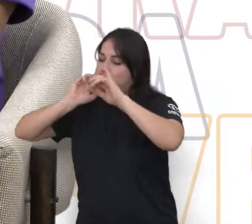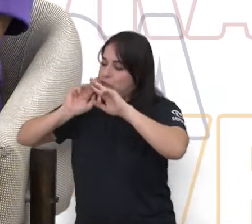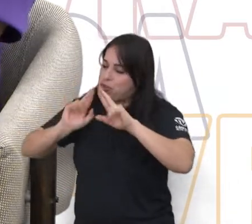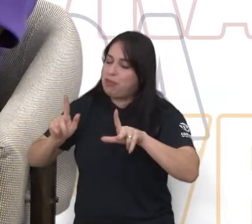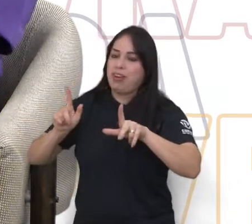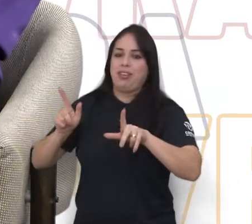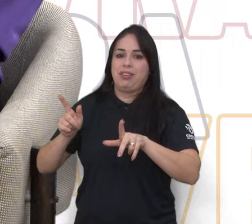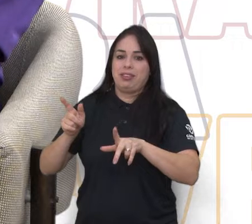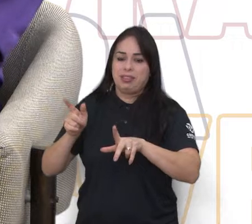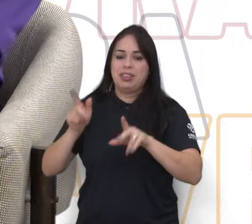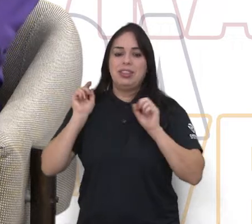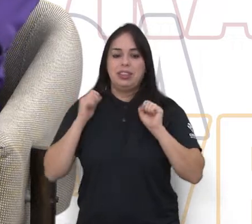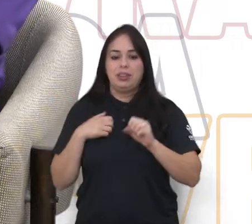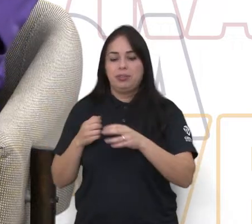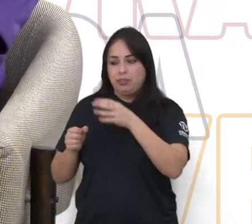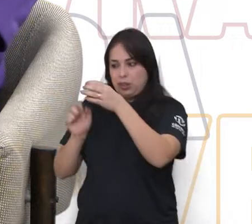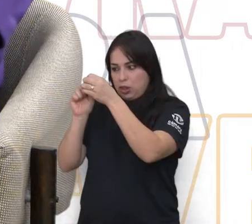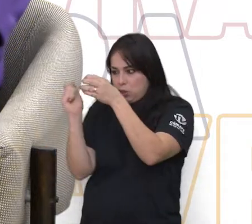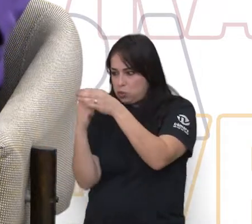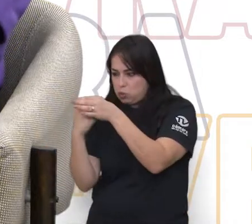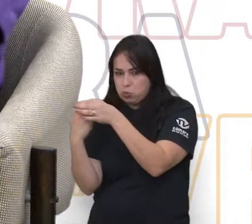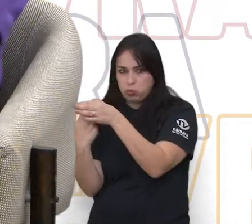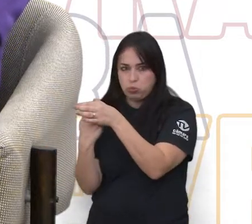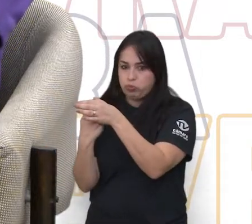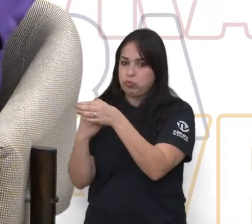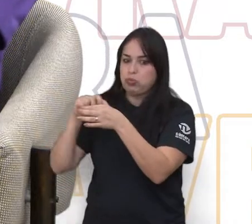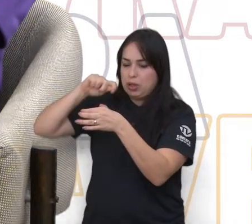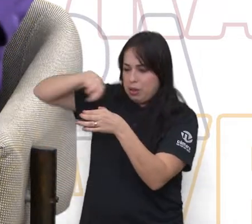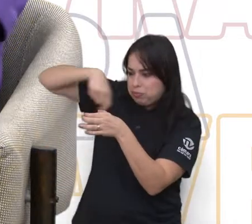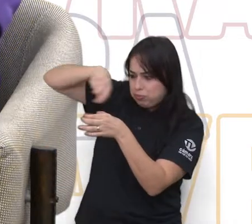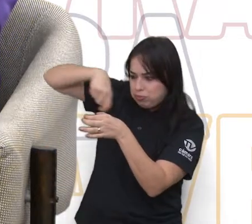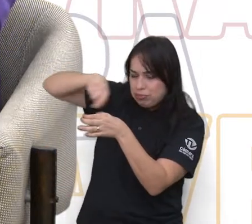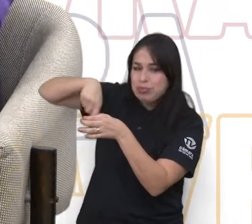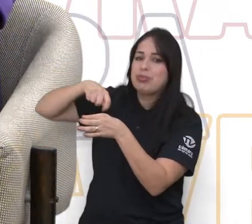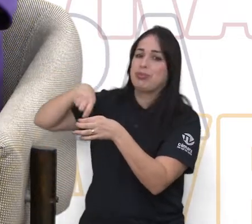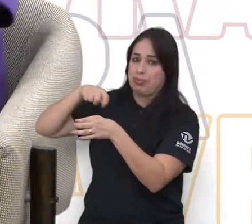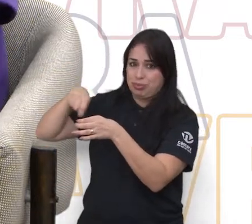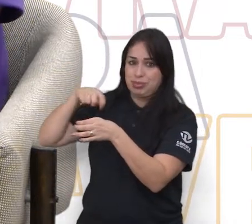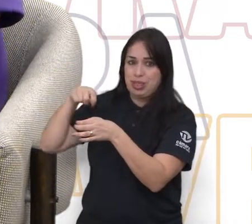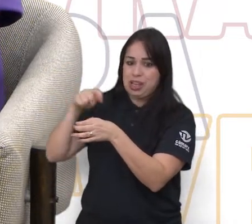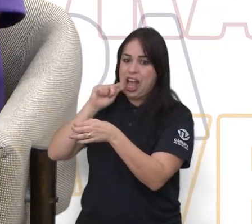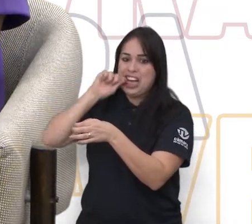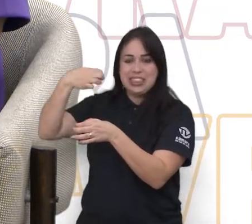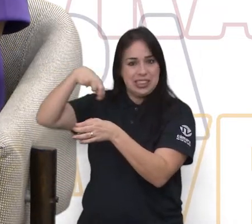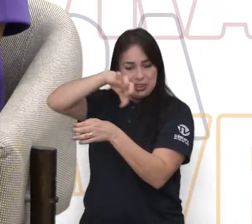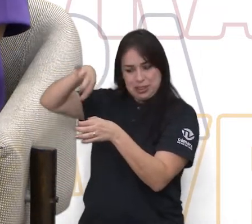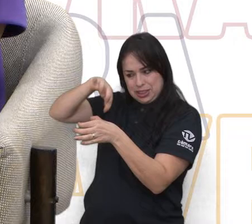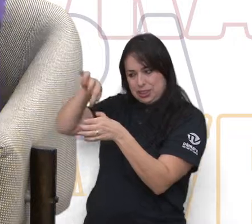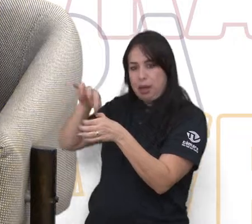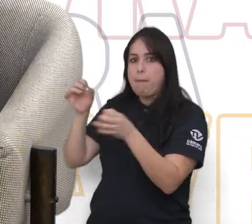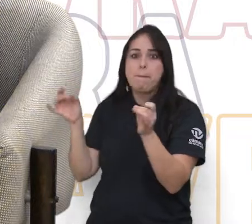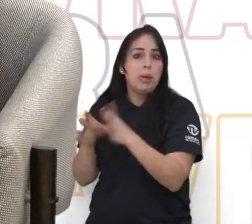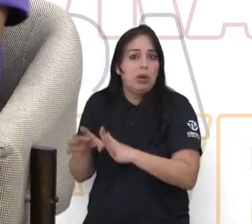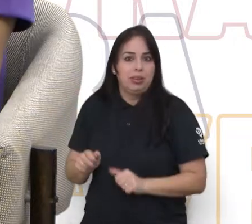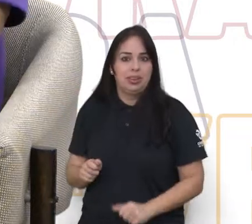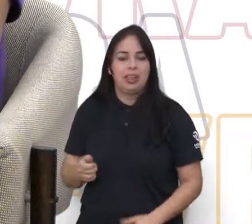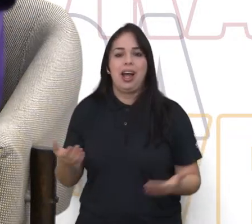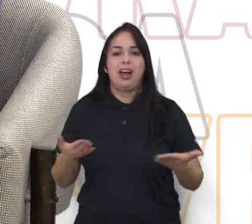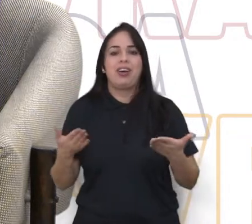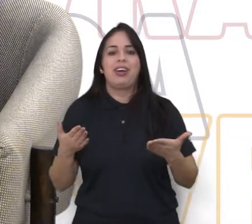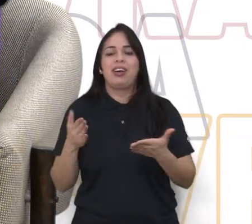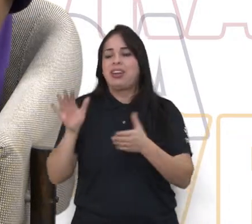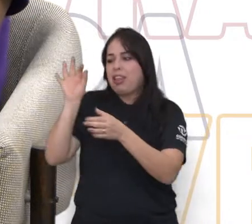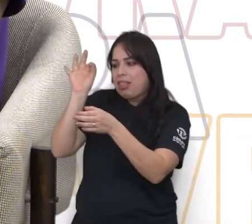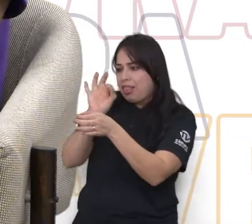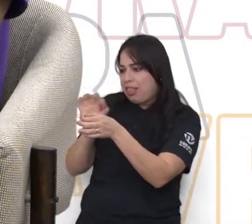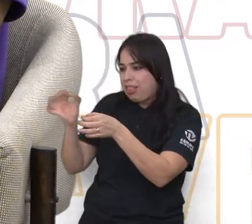Coloquei aqui, juntei os dois, prendi com fita crepe, Pronto, está feito o instrumento, agora é só enfeitar e eu